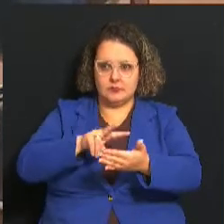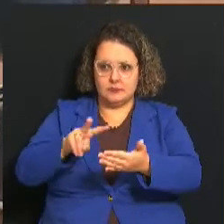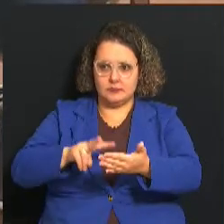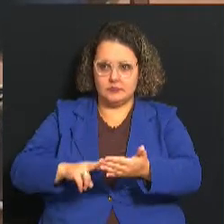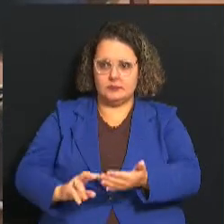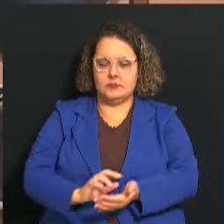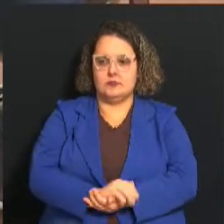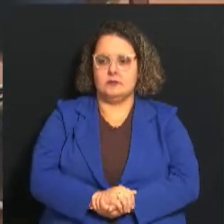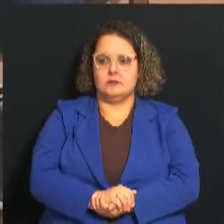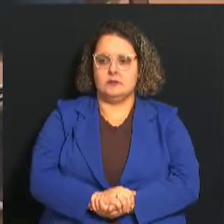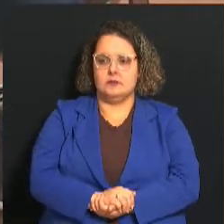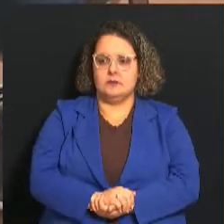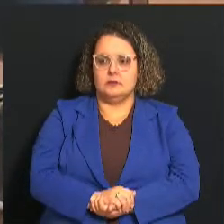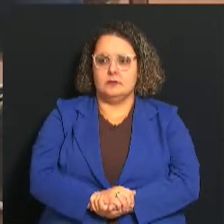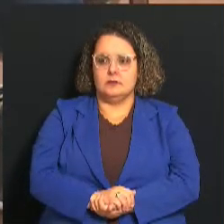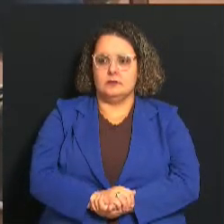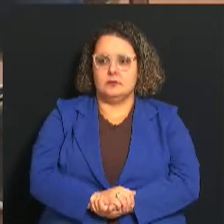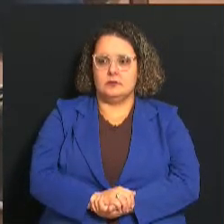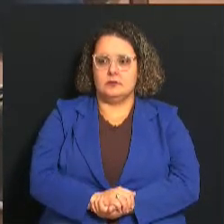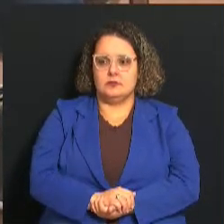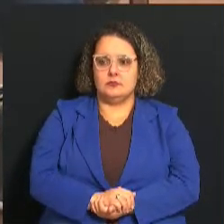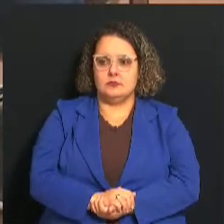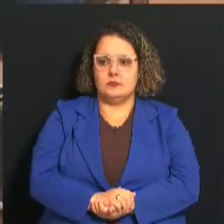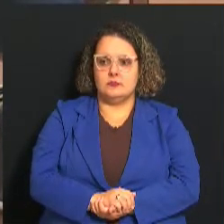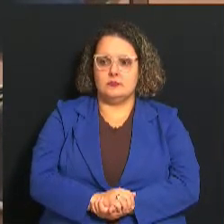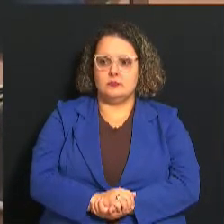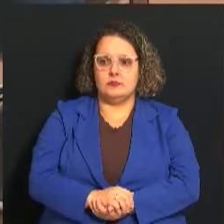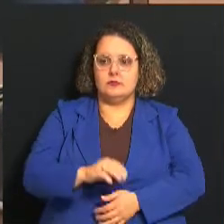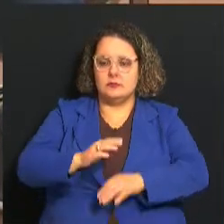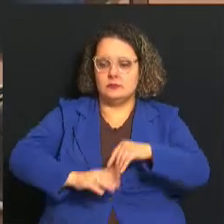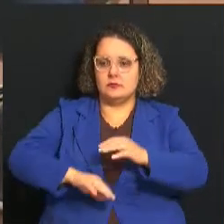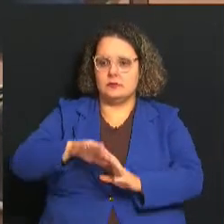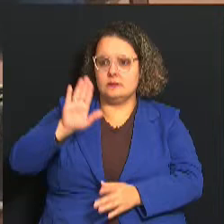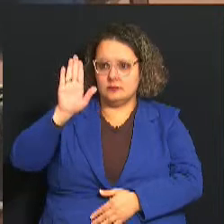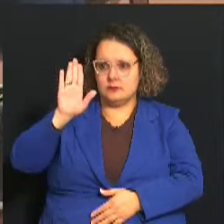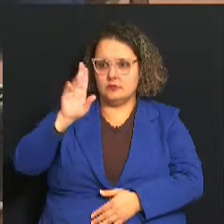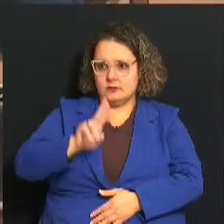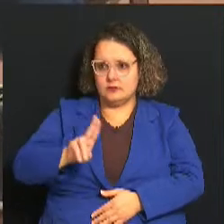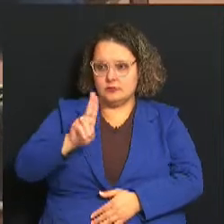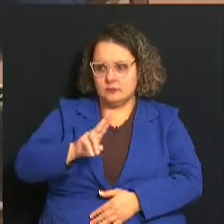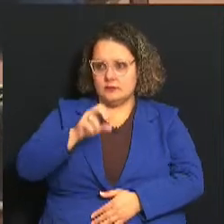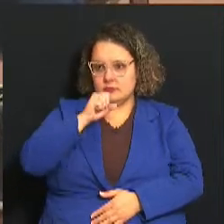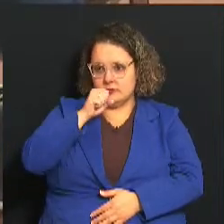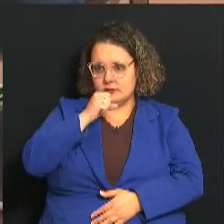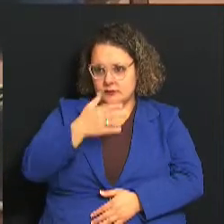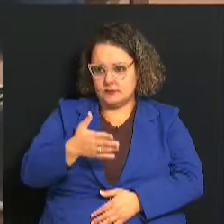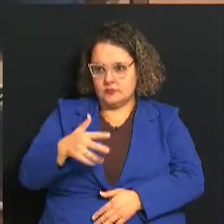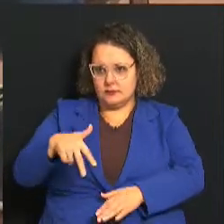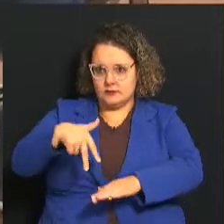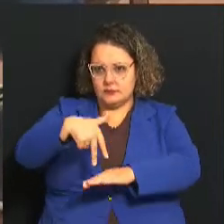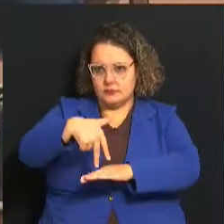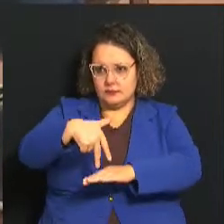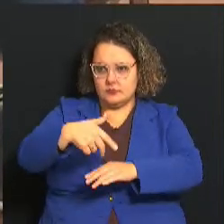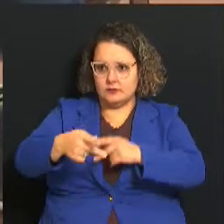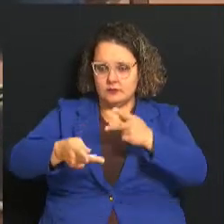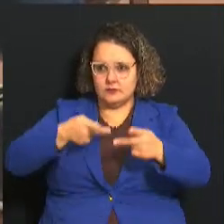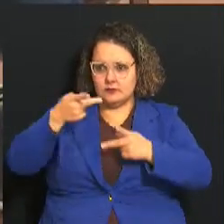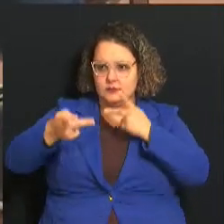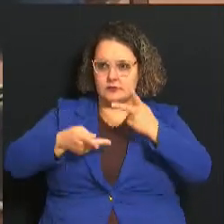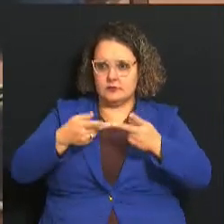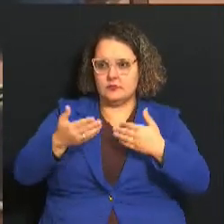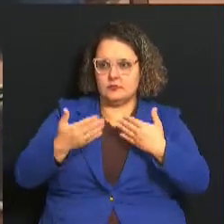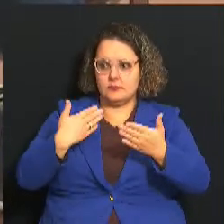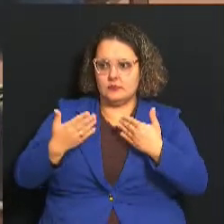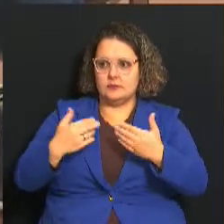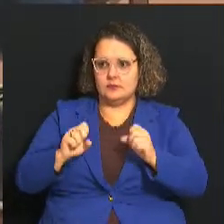se há destaque, o pessoal levanta a mão, e aí a gente vai usar esse microfone da parte para a pessoa poder falar aqui e a gente bater nesse